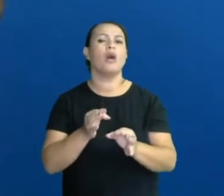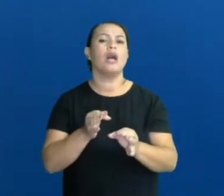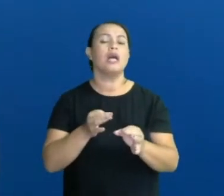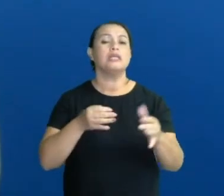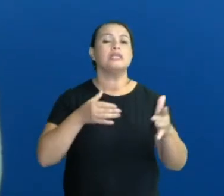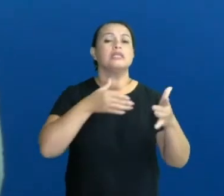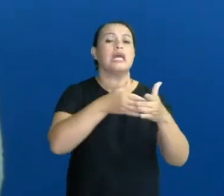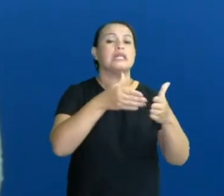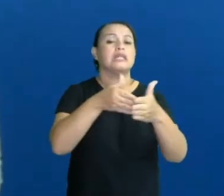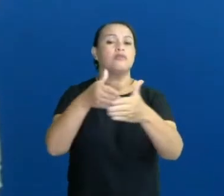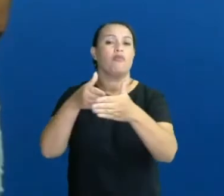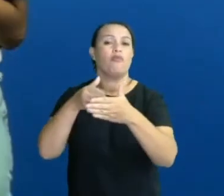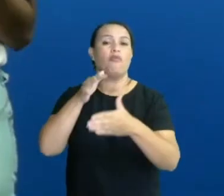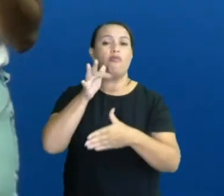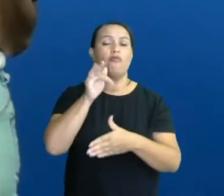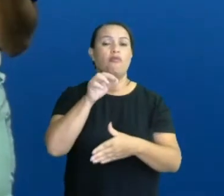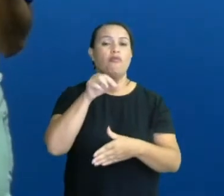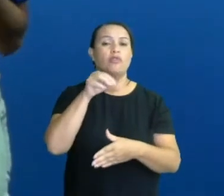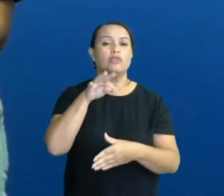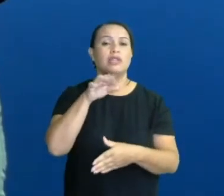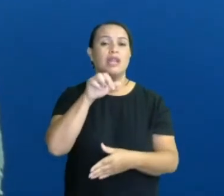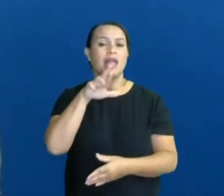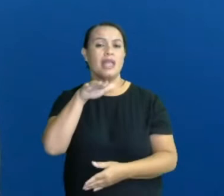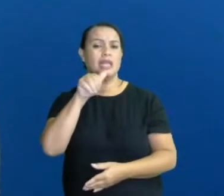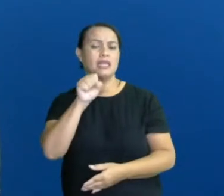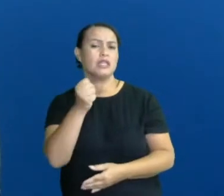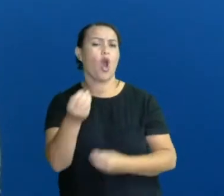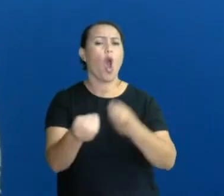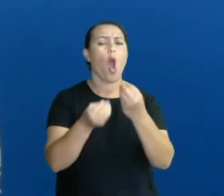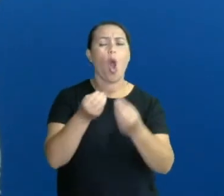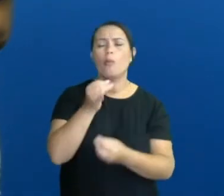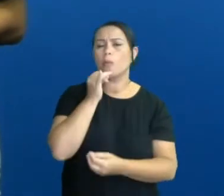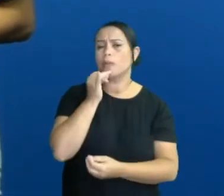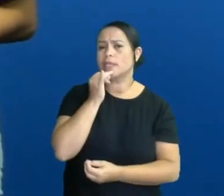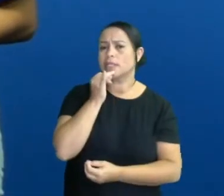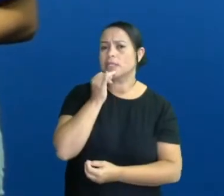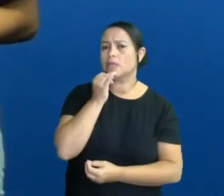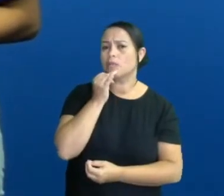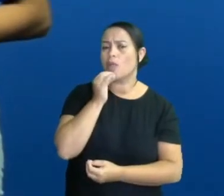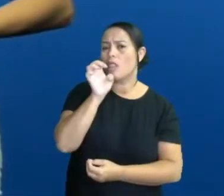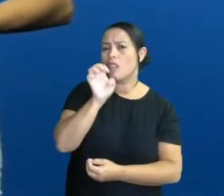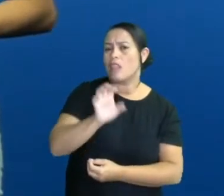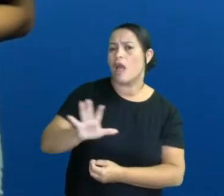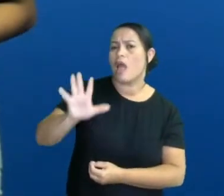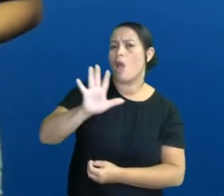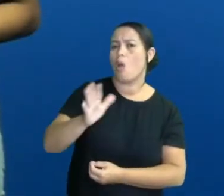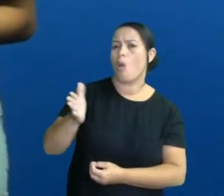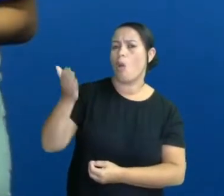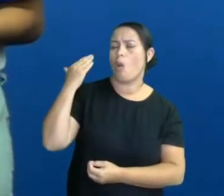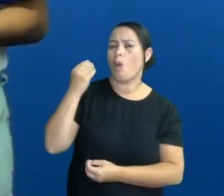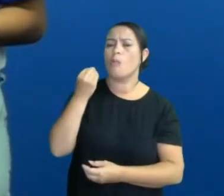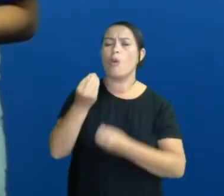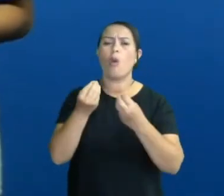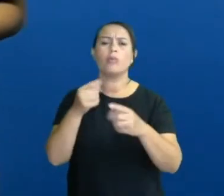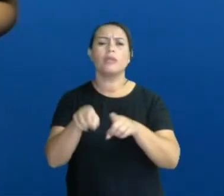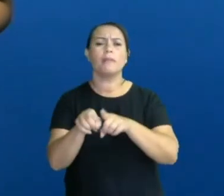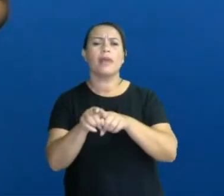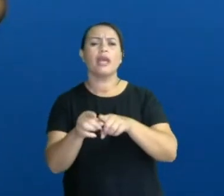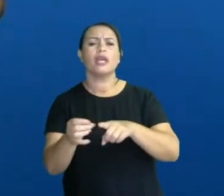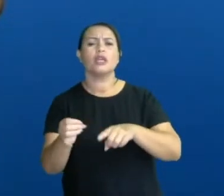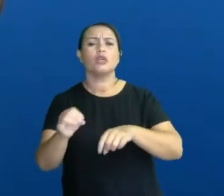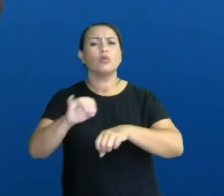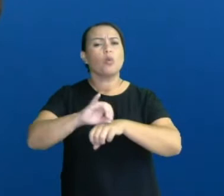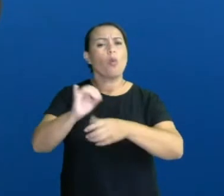fronteiras, ela nos ajuda a entender, por exemplo, como na Europa ou no continente europeu,